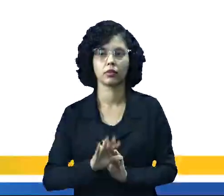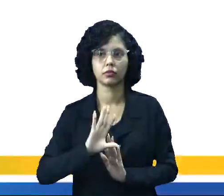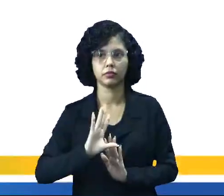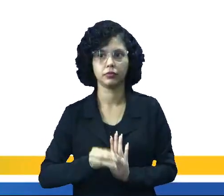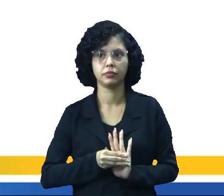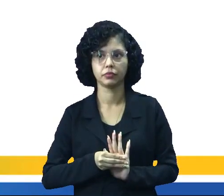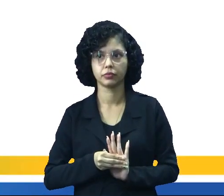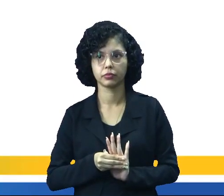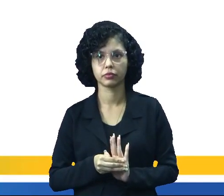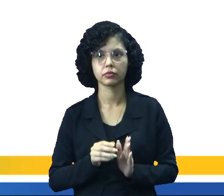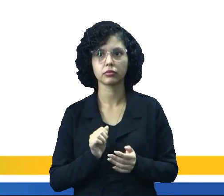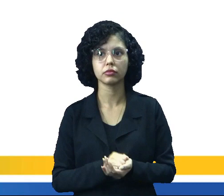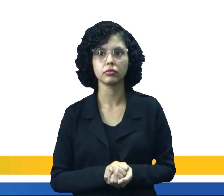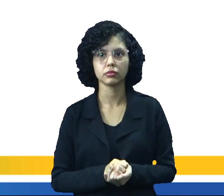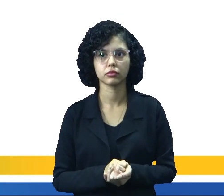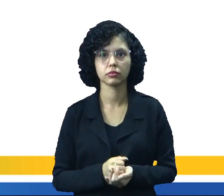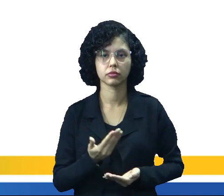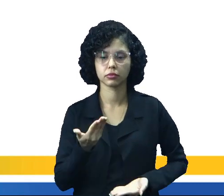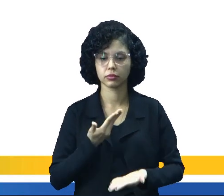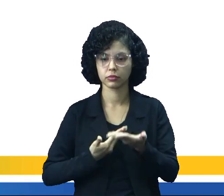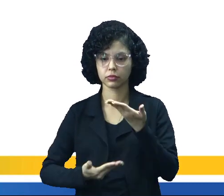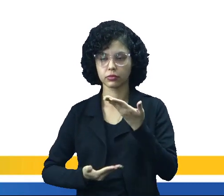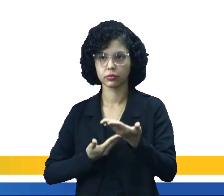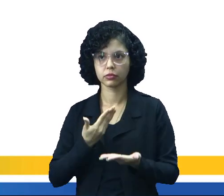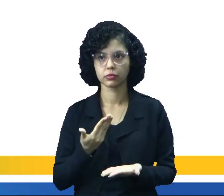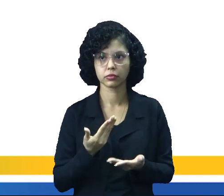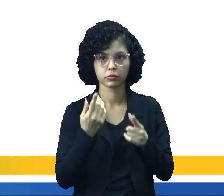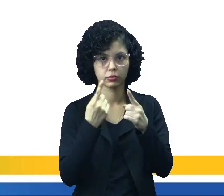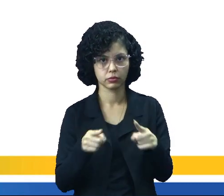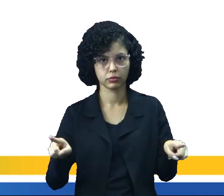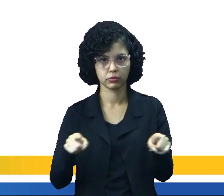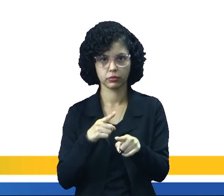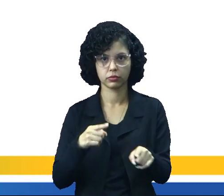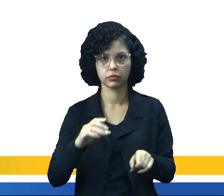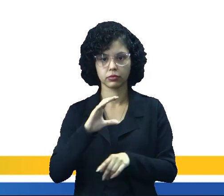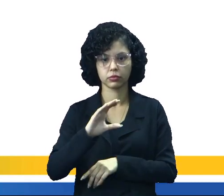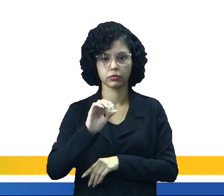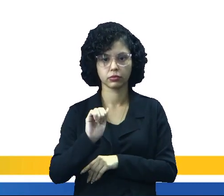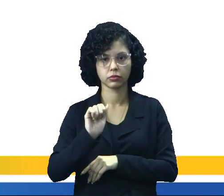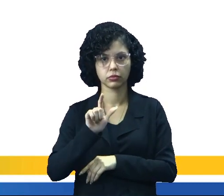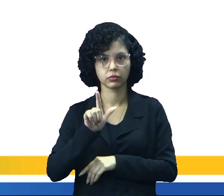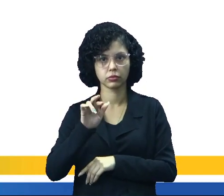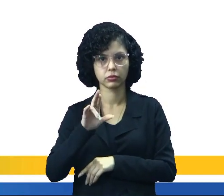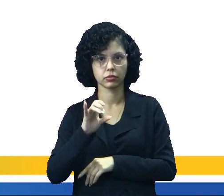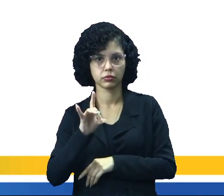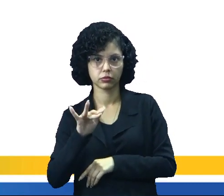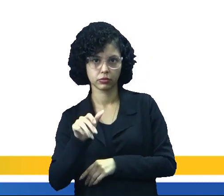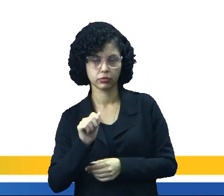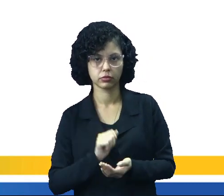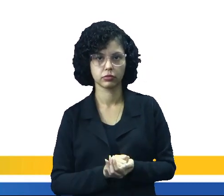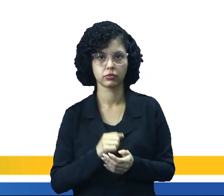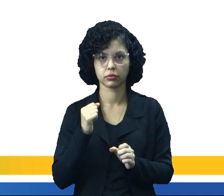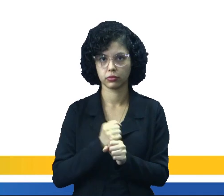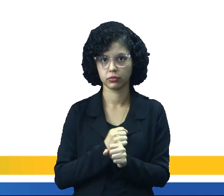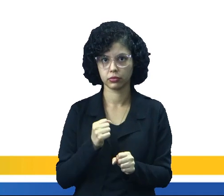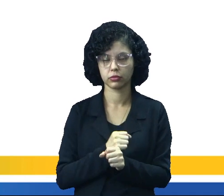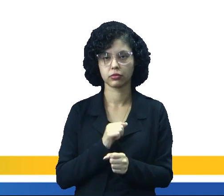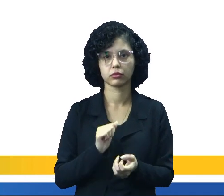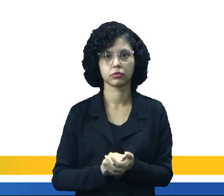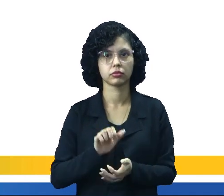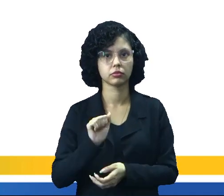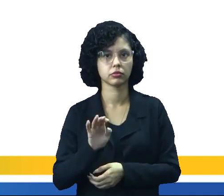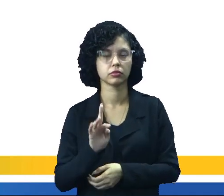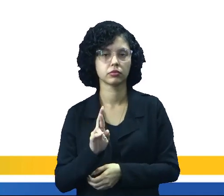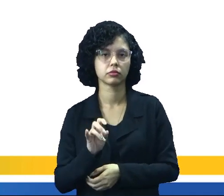aí essa relação da música clássica com a criação das obras abstratas no período,